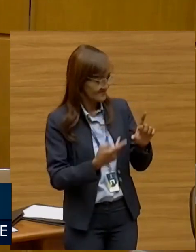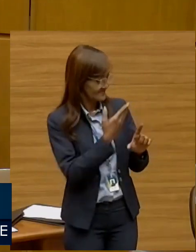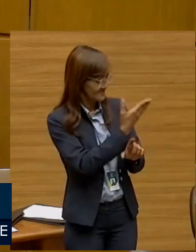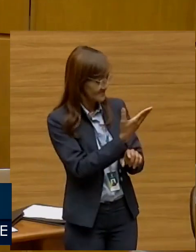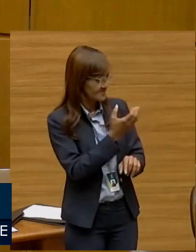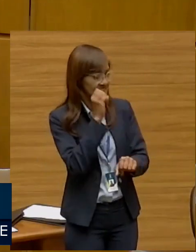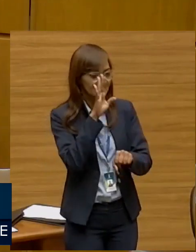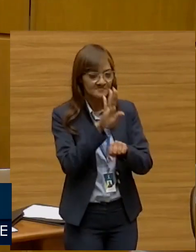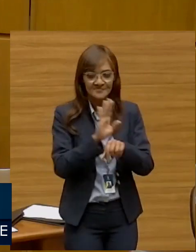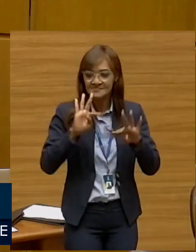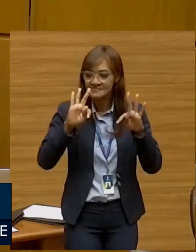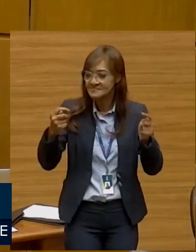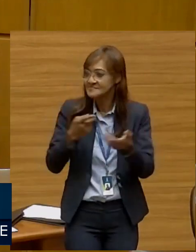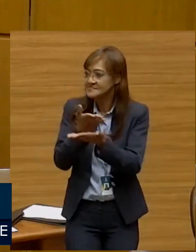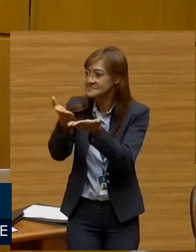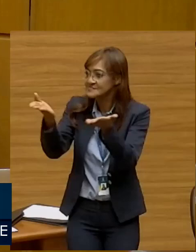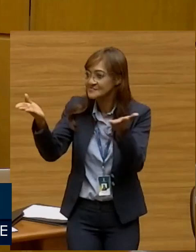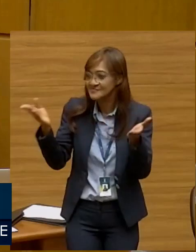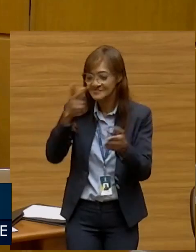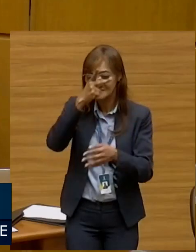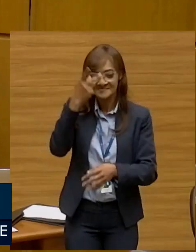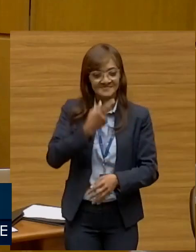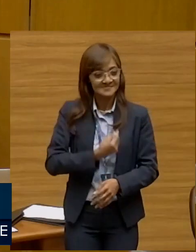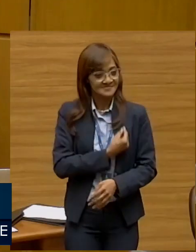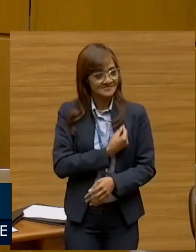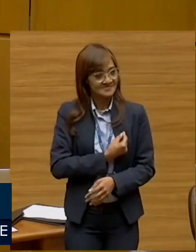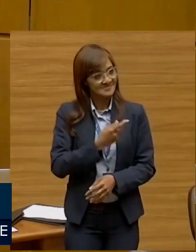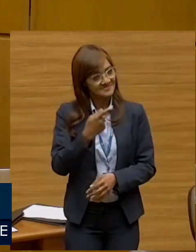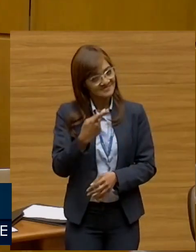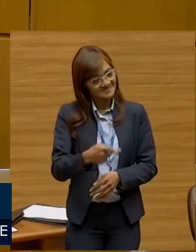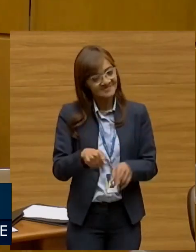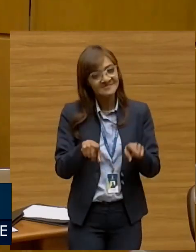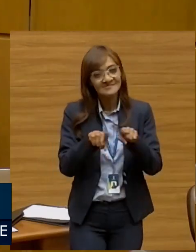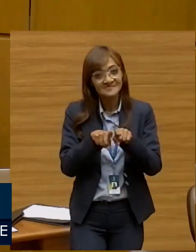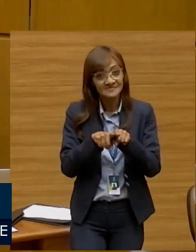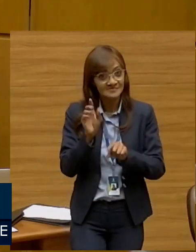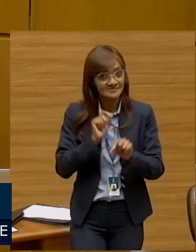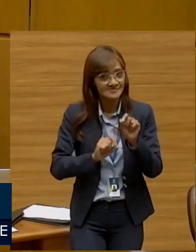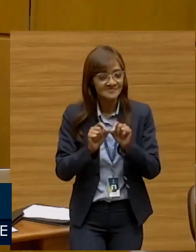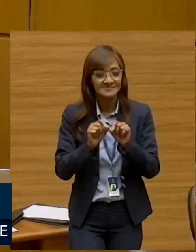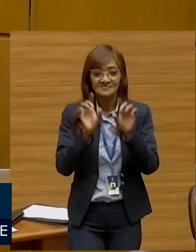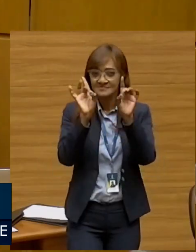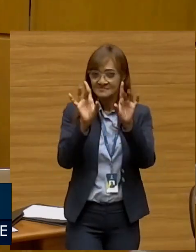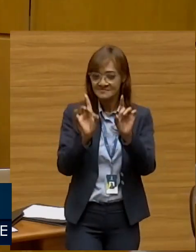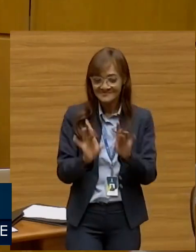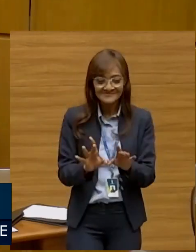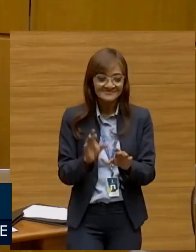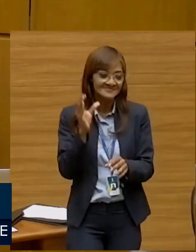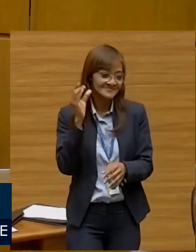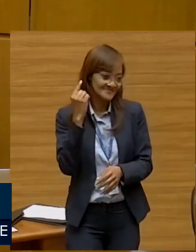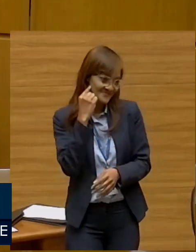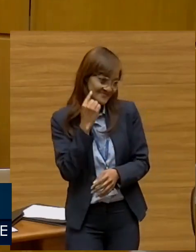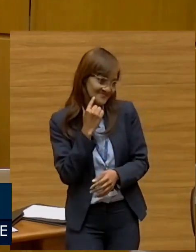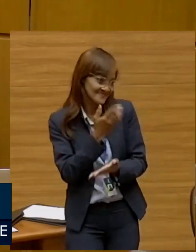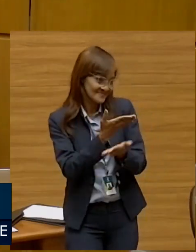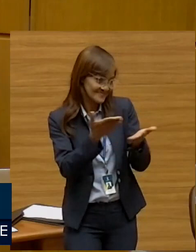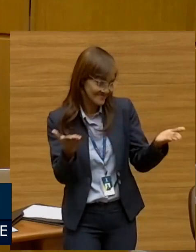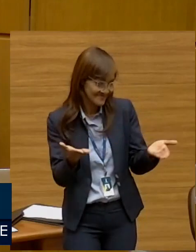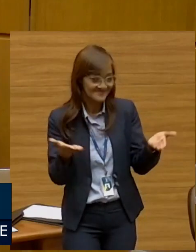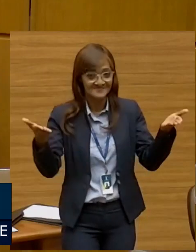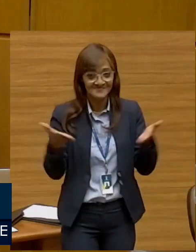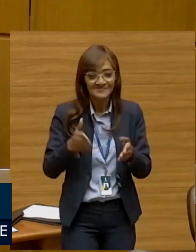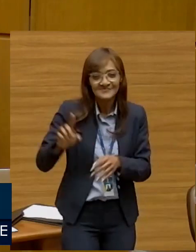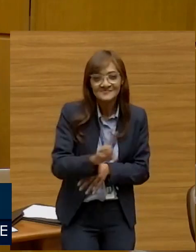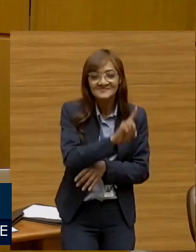e a todas as pessoas aqui presentes, né? E especialmente a comunidade surda, que hoje é o dia, né, que a